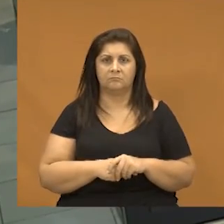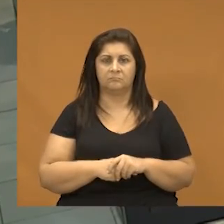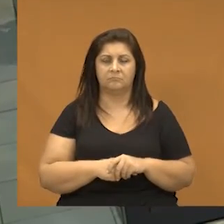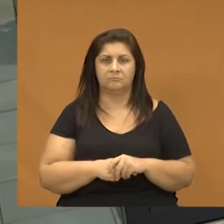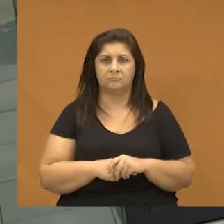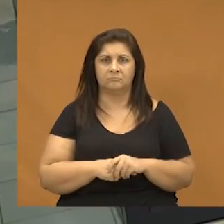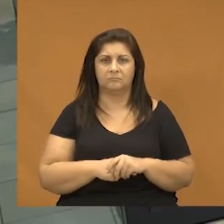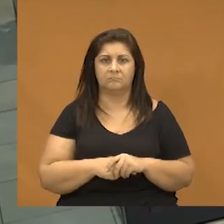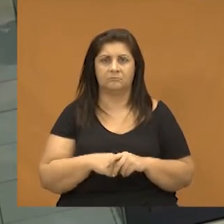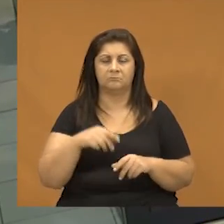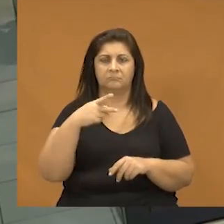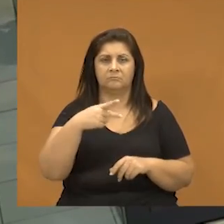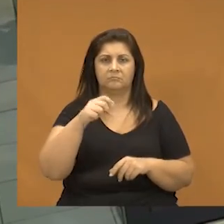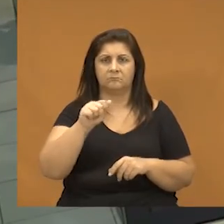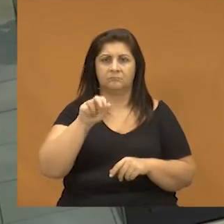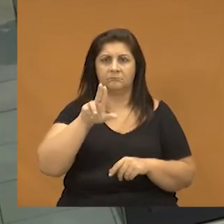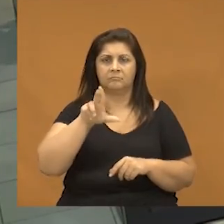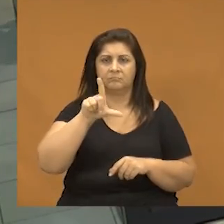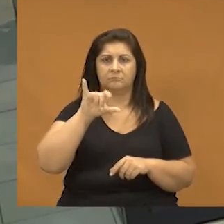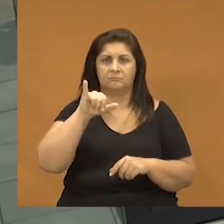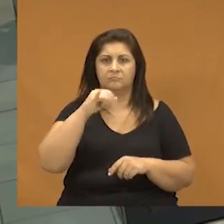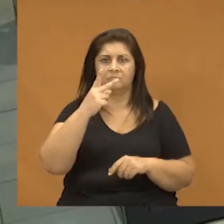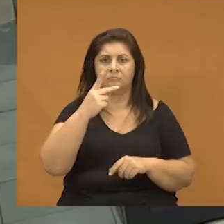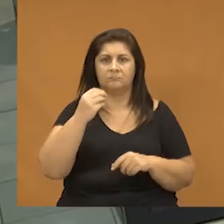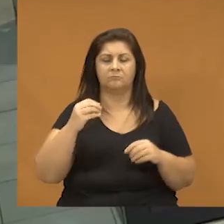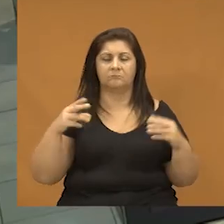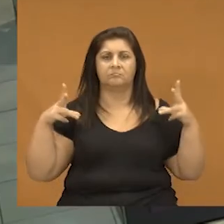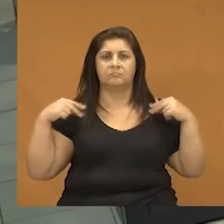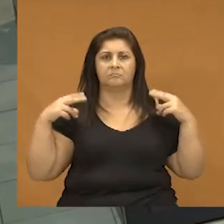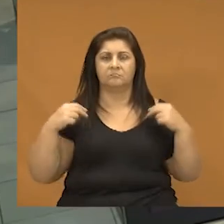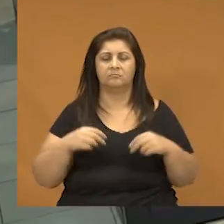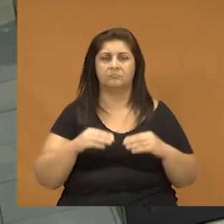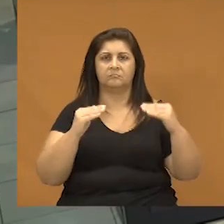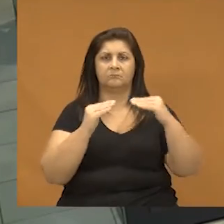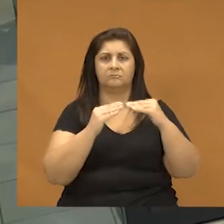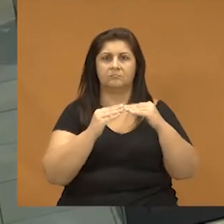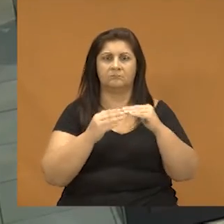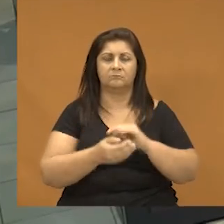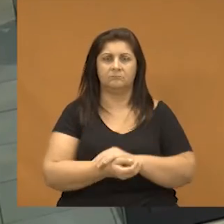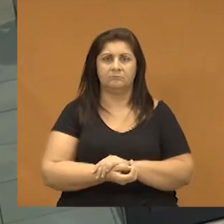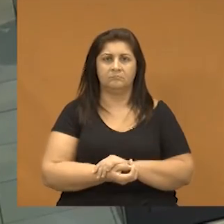Como vota o vereador Paulinho dos Condutores? Eu voto favorável.